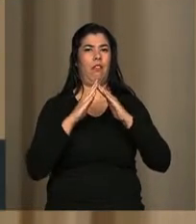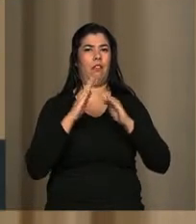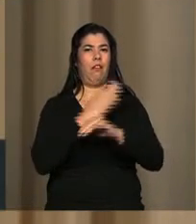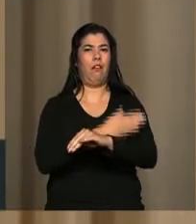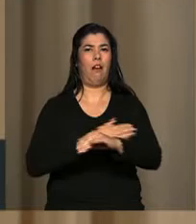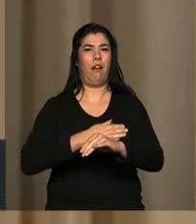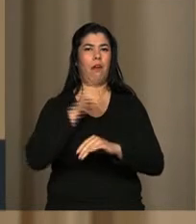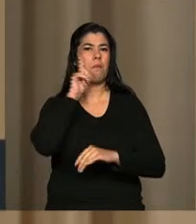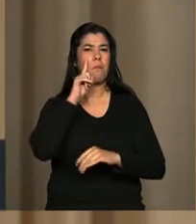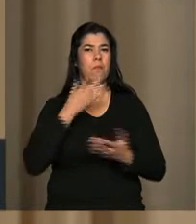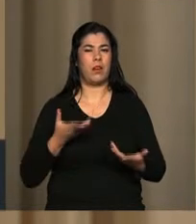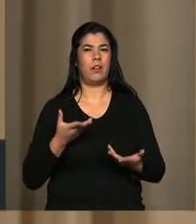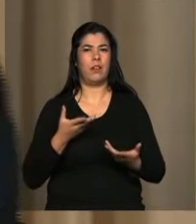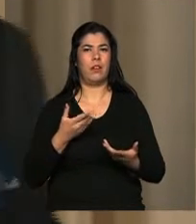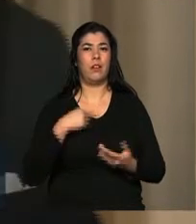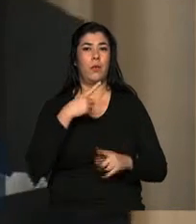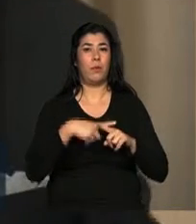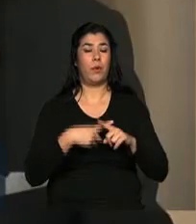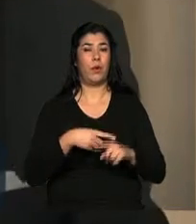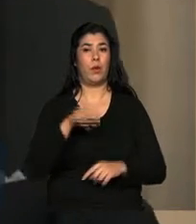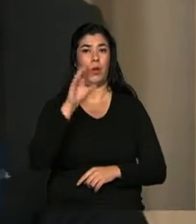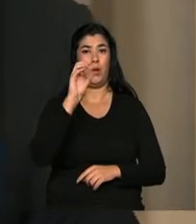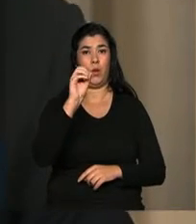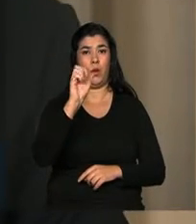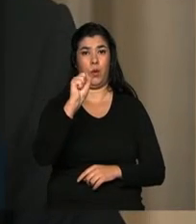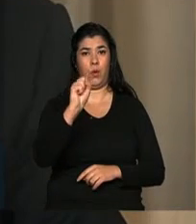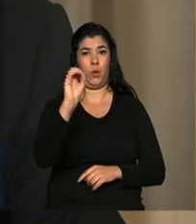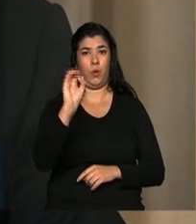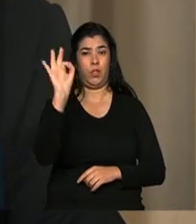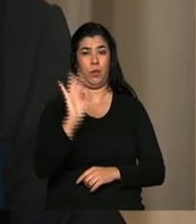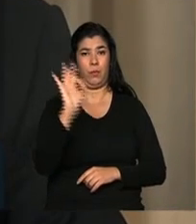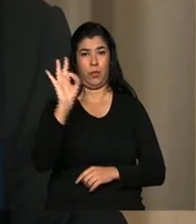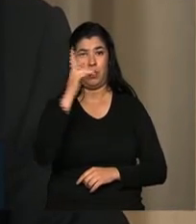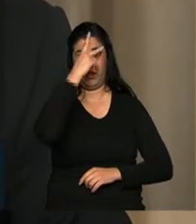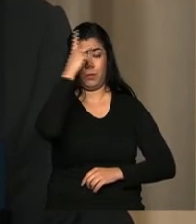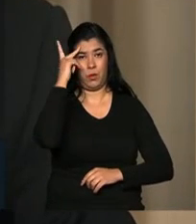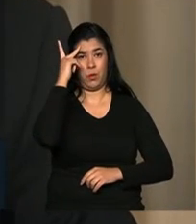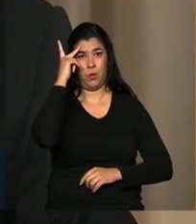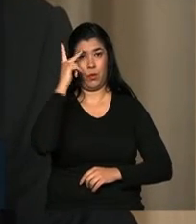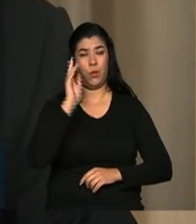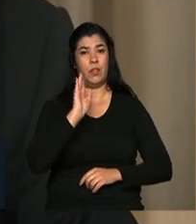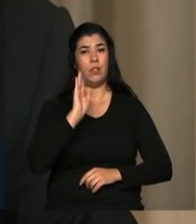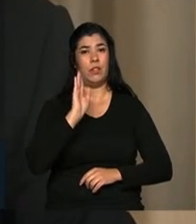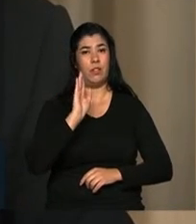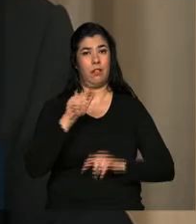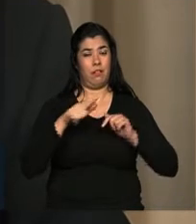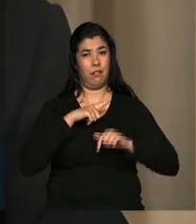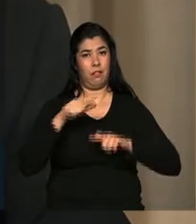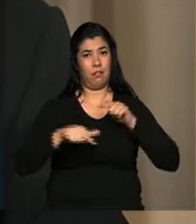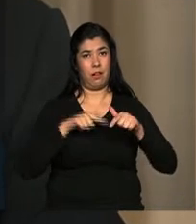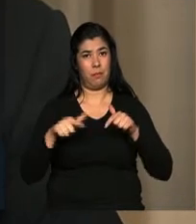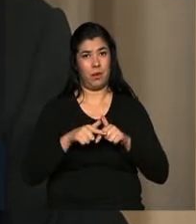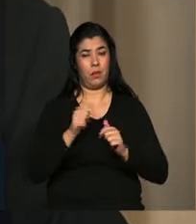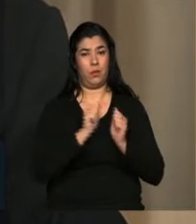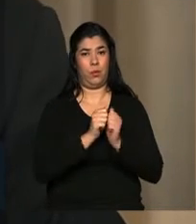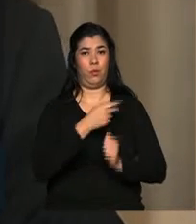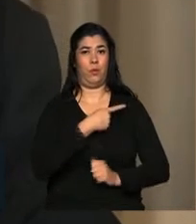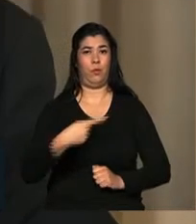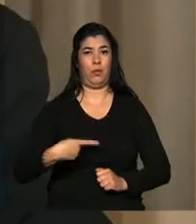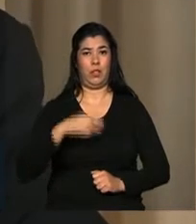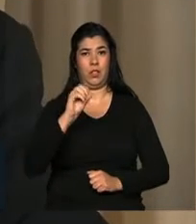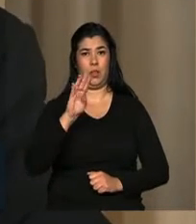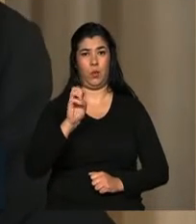é porque 80% das pessoas que trabalham para ele já trabalharam para mim. Tony, obrigado pelos seus